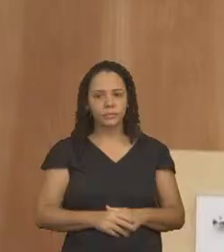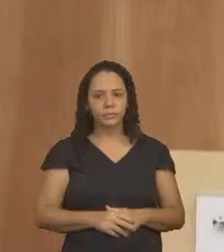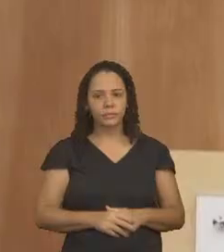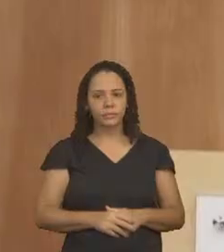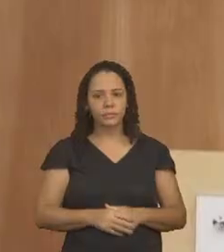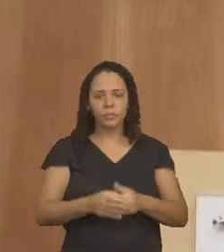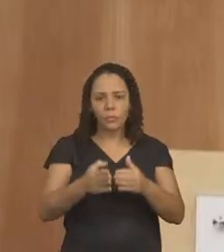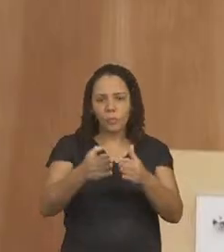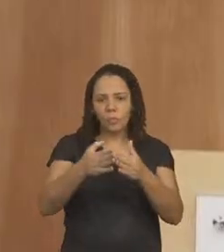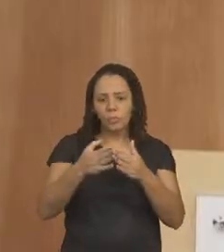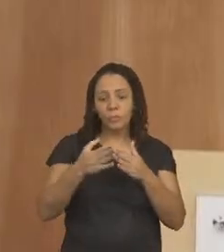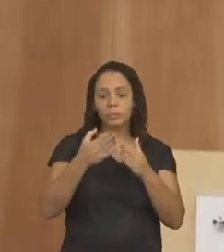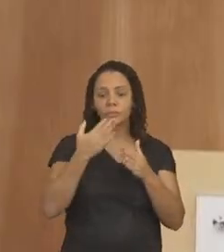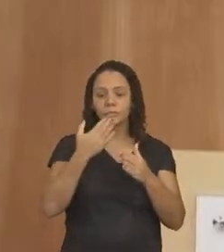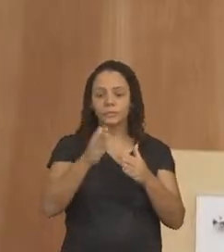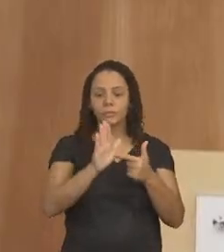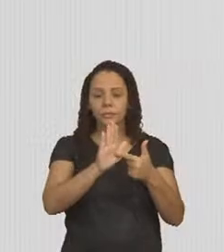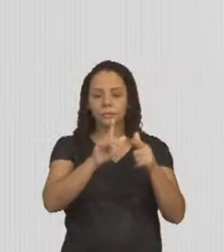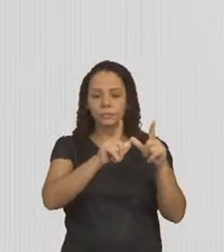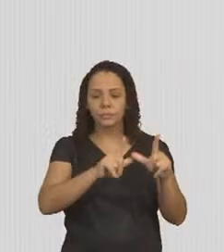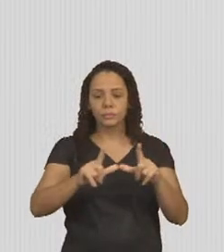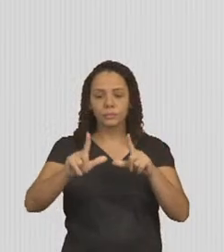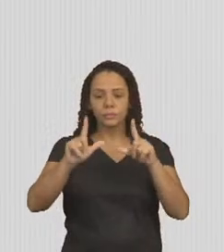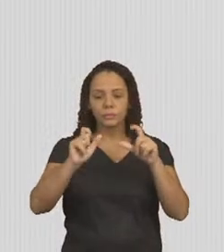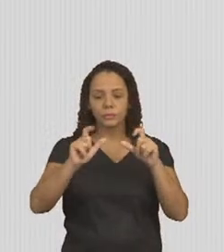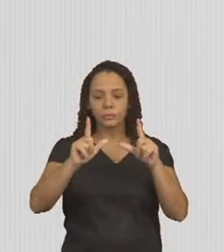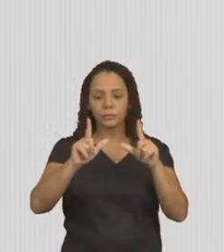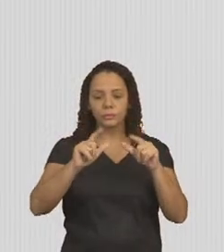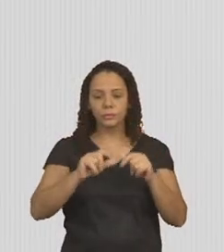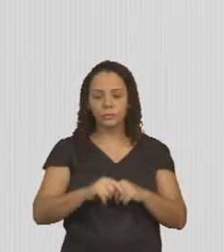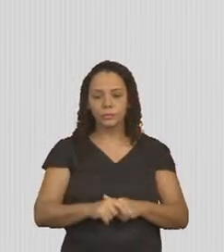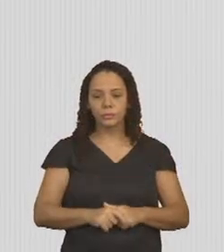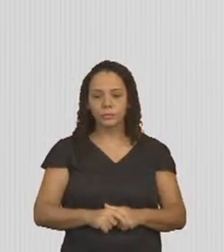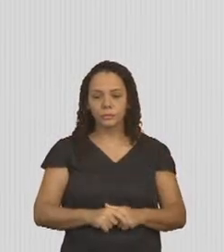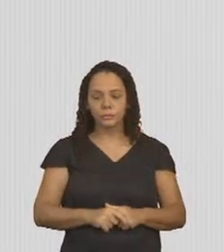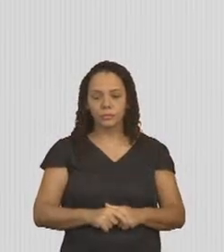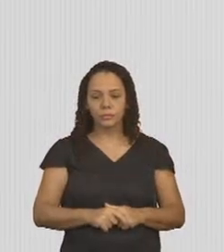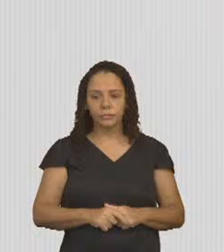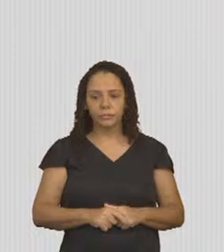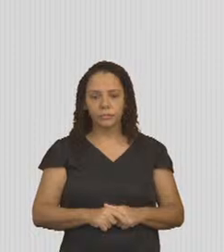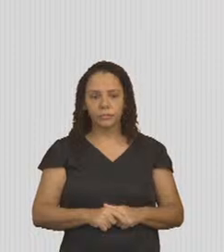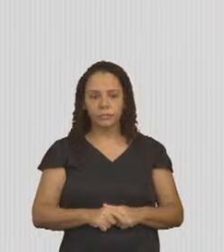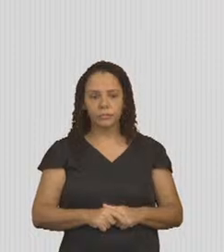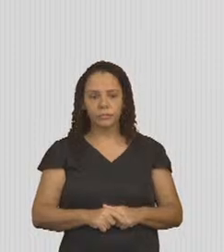Pode, por gentileza, colocar os slides? Opa!